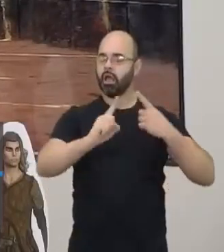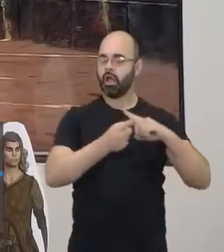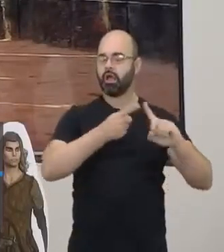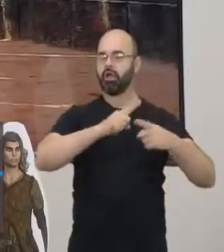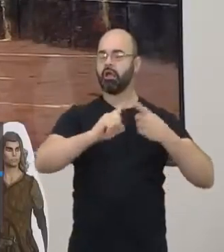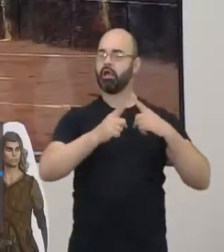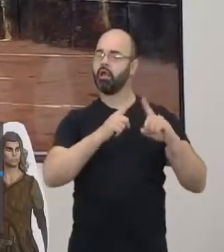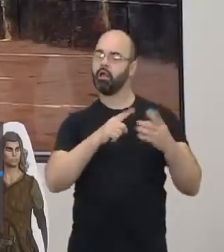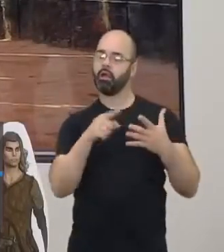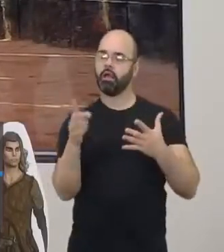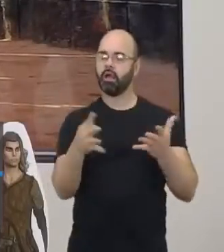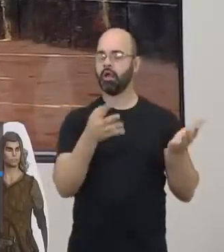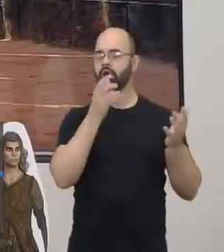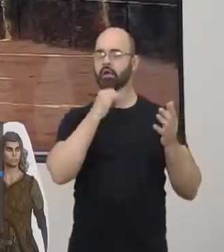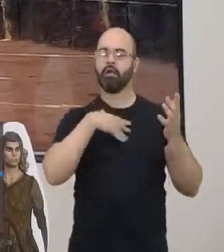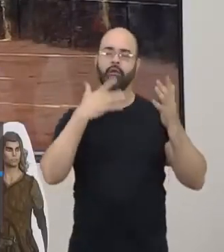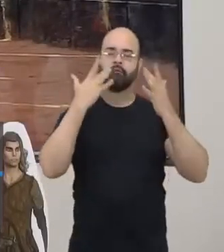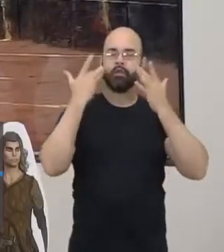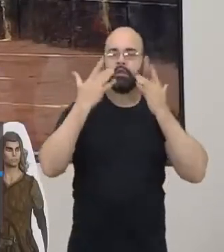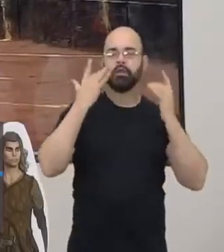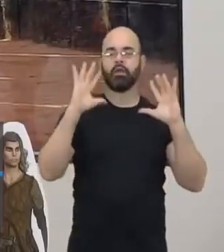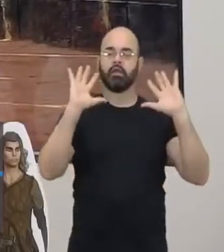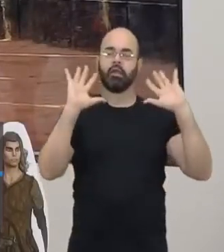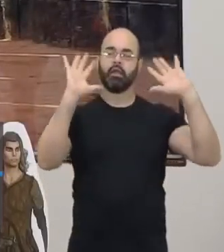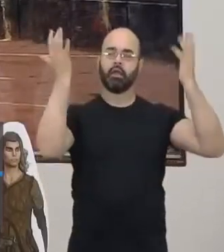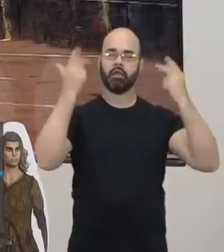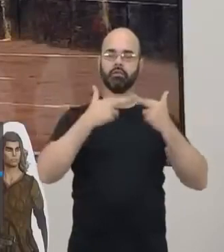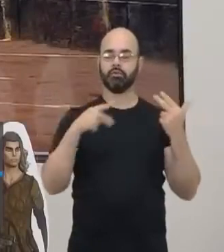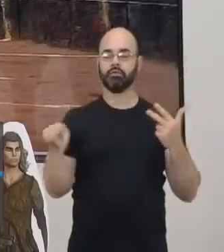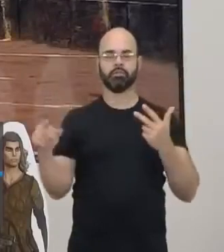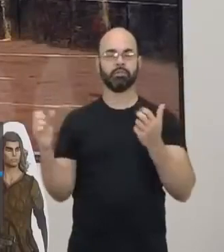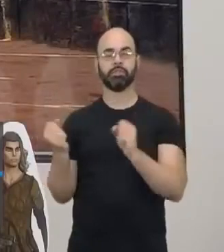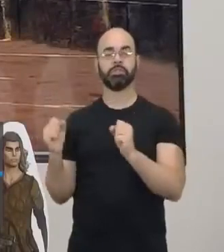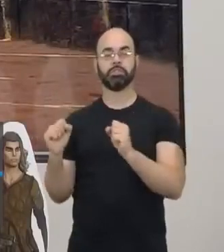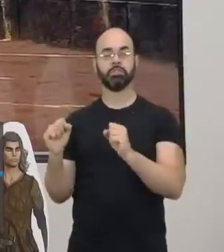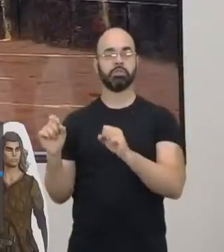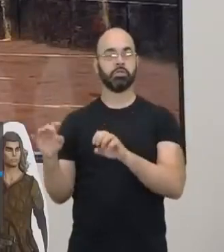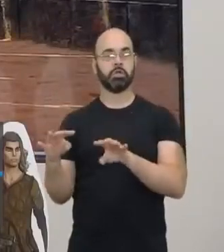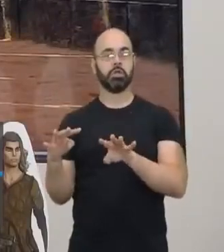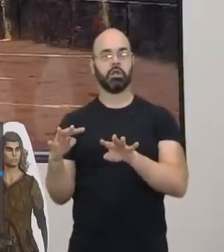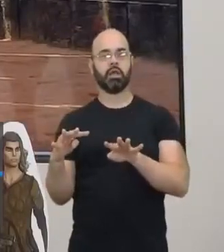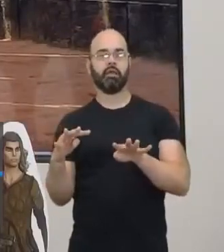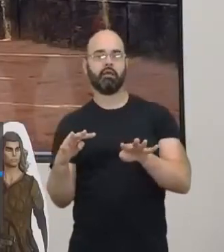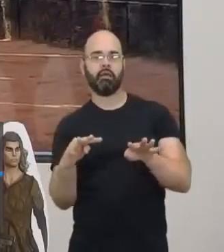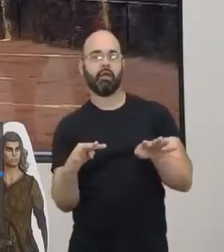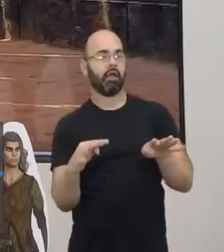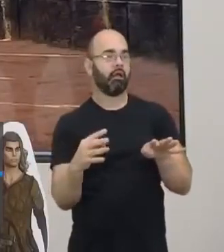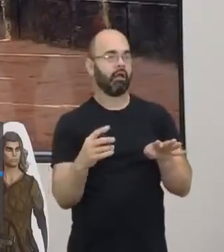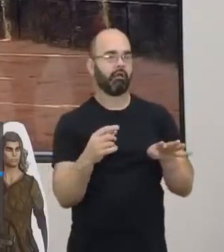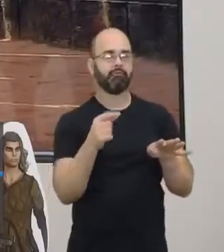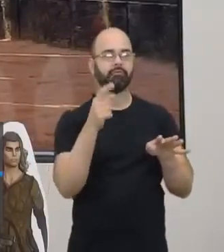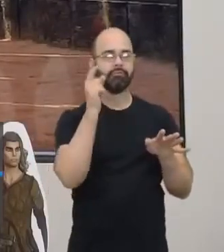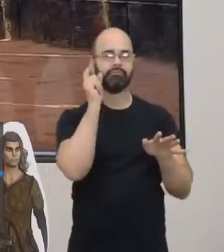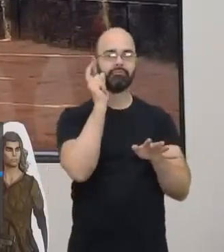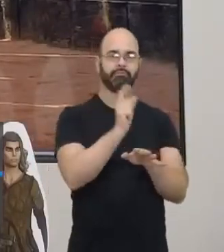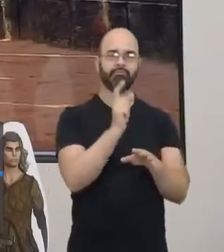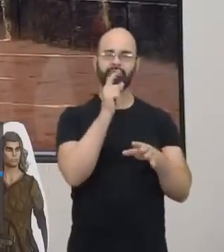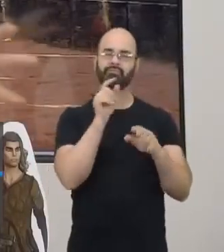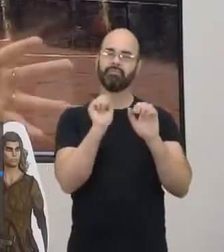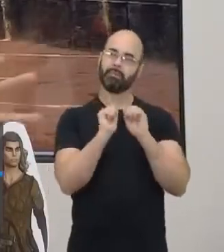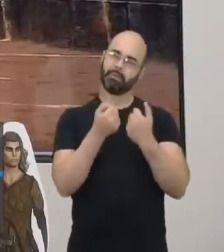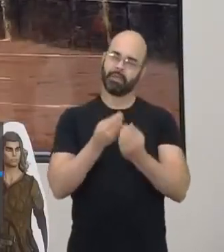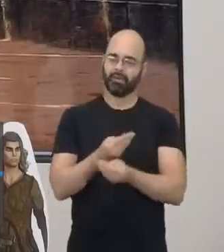quanto teatro, festas e... Por que o pão? Porque realmente ele dava o pão, né? Ele dava um pãozinho e o circo era